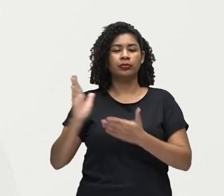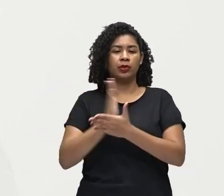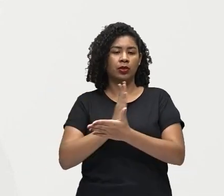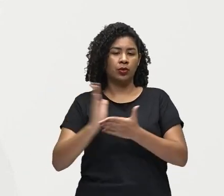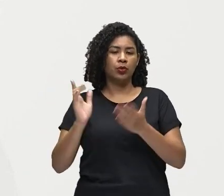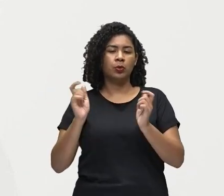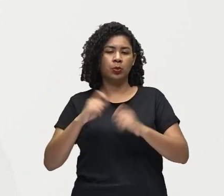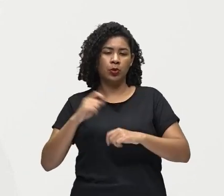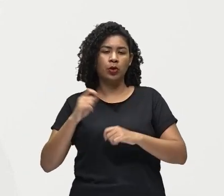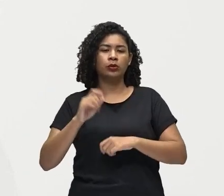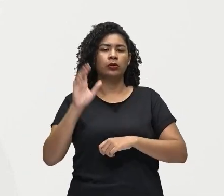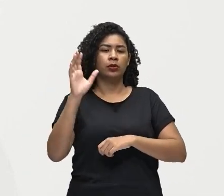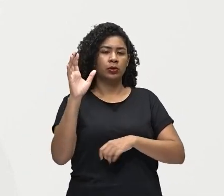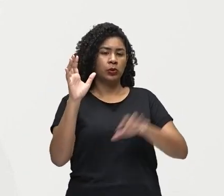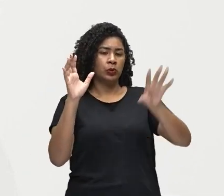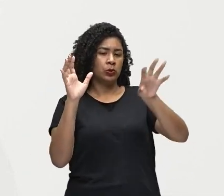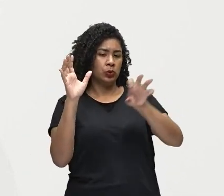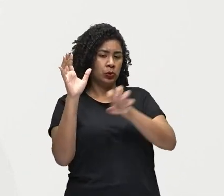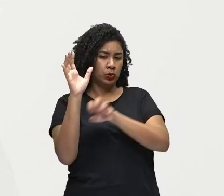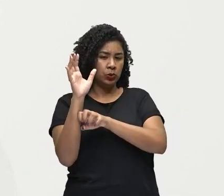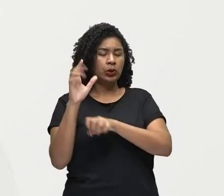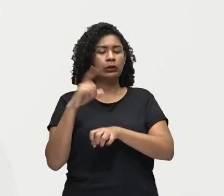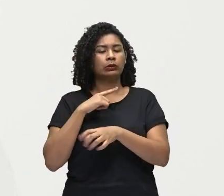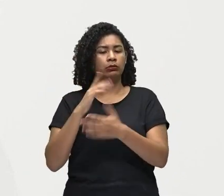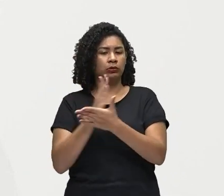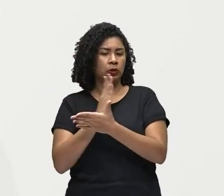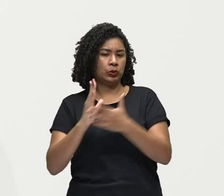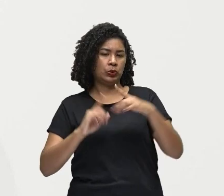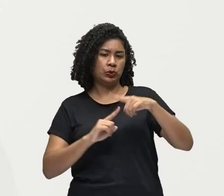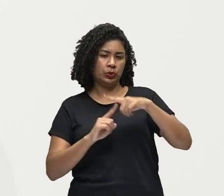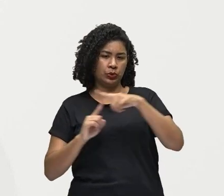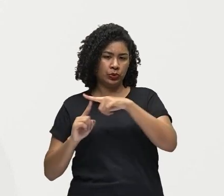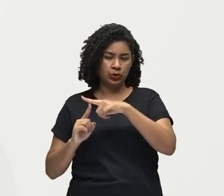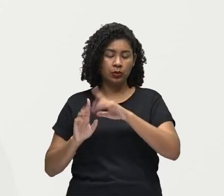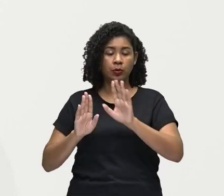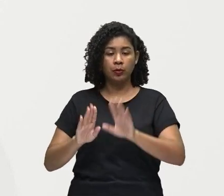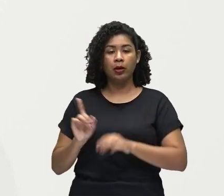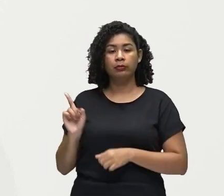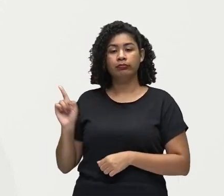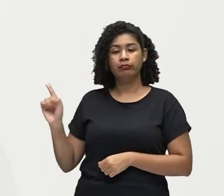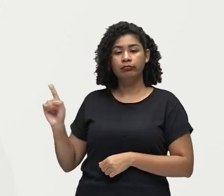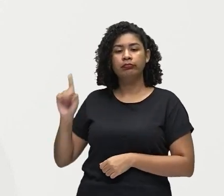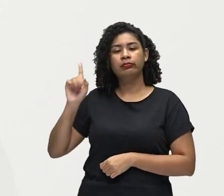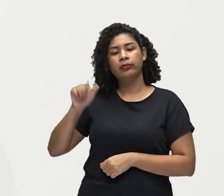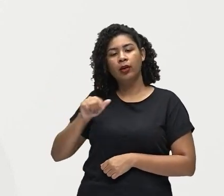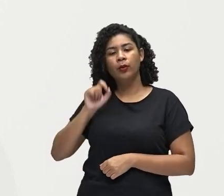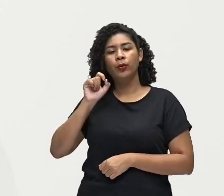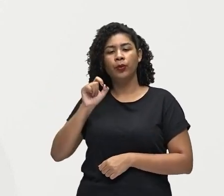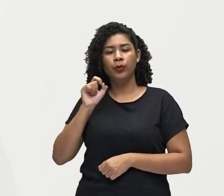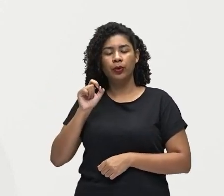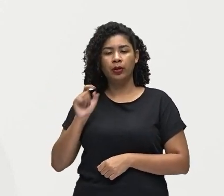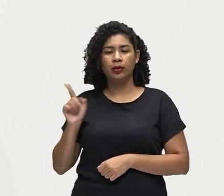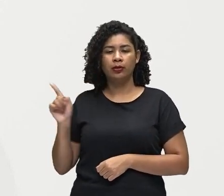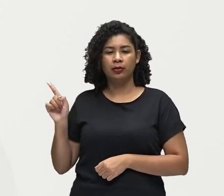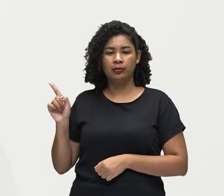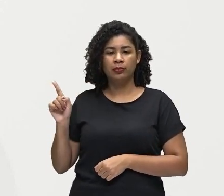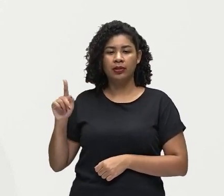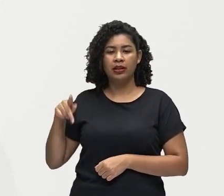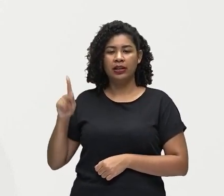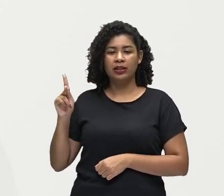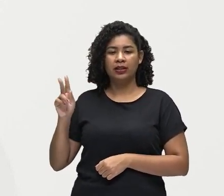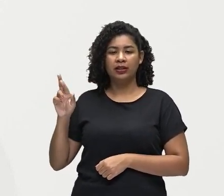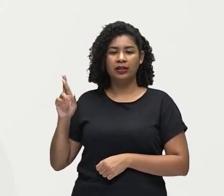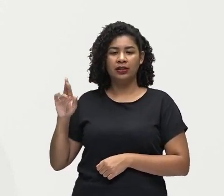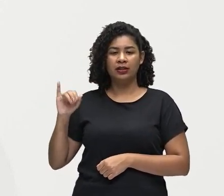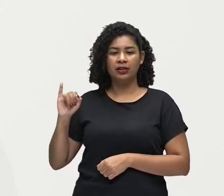fotossintetizantes ou pequenos animais. E esses seres, no caso os plânctons, eles servem de alimento para o crio, né, que é